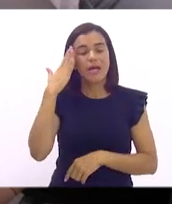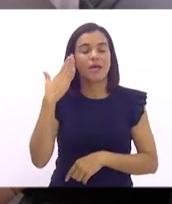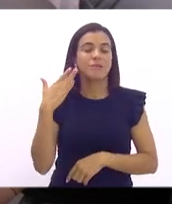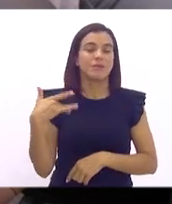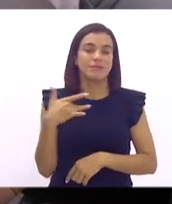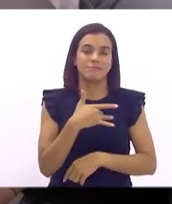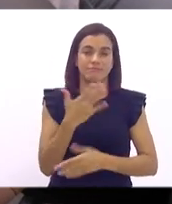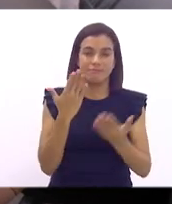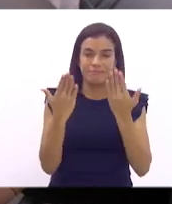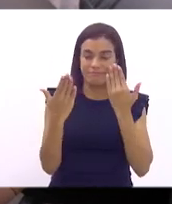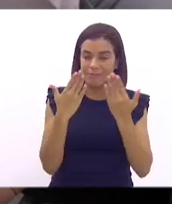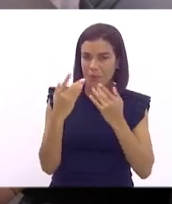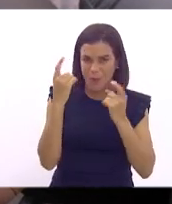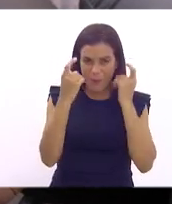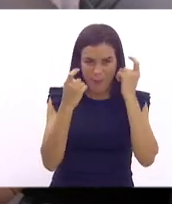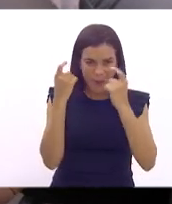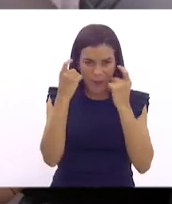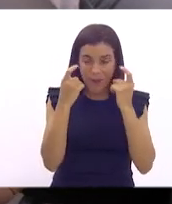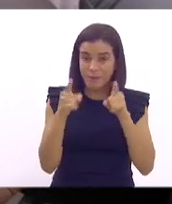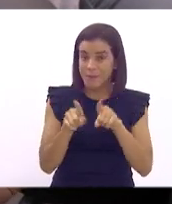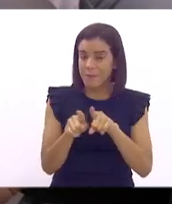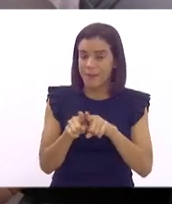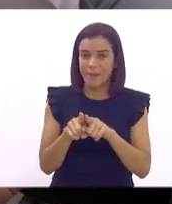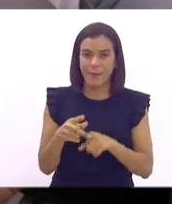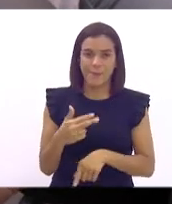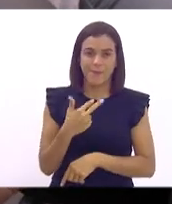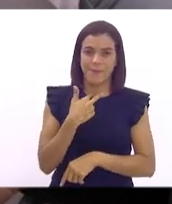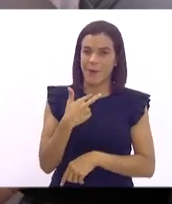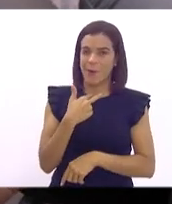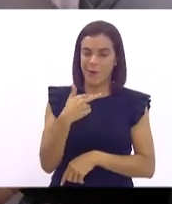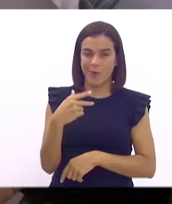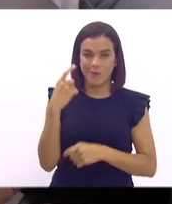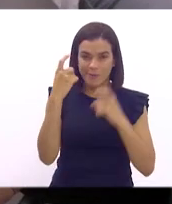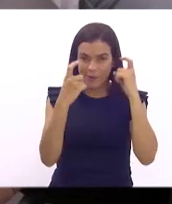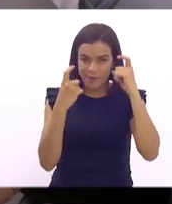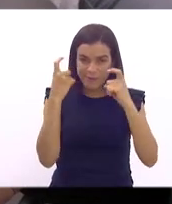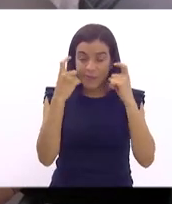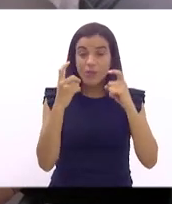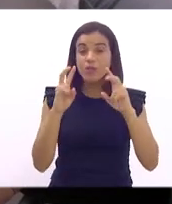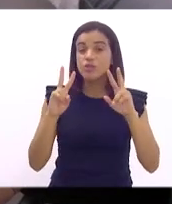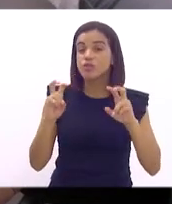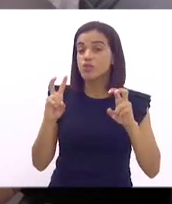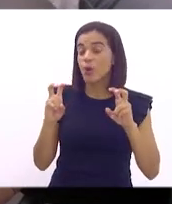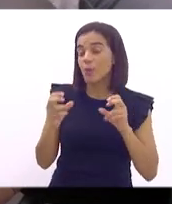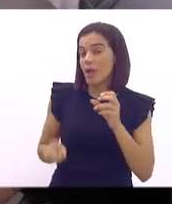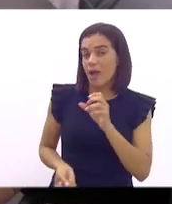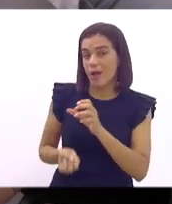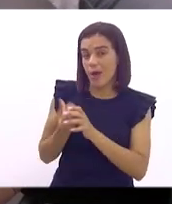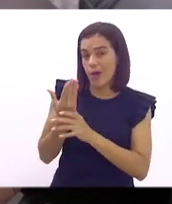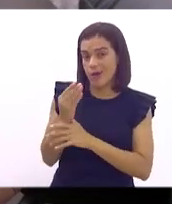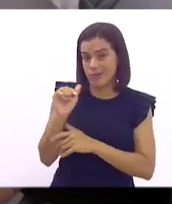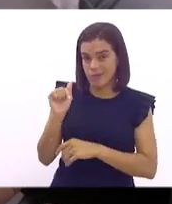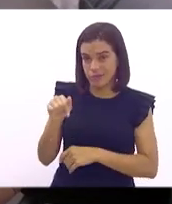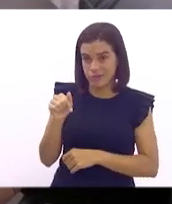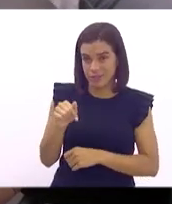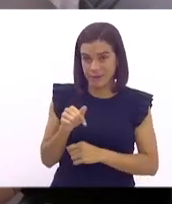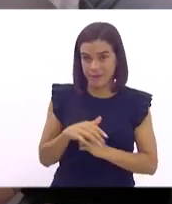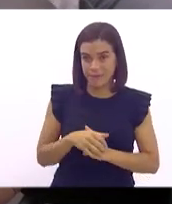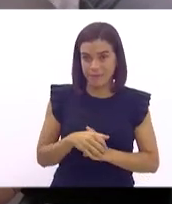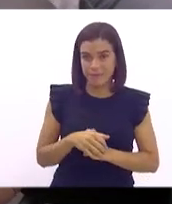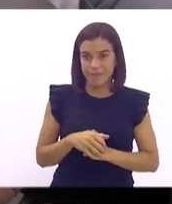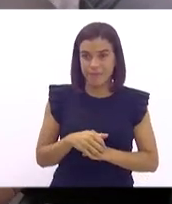está preocupada e nem deve, não é o papel dela, sobre a origem, né? O que está ocasionando. Se